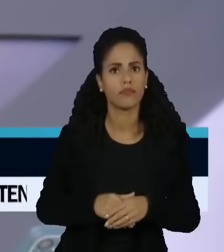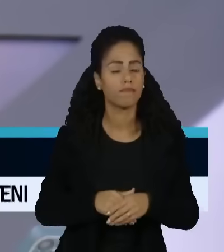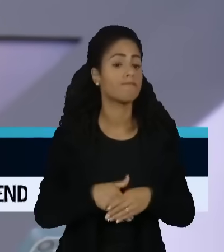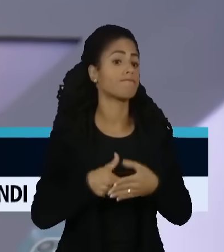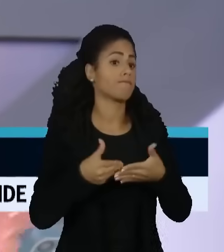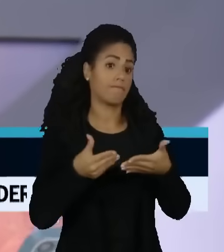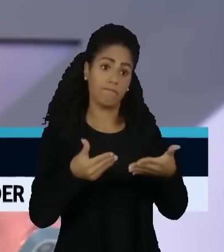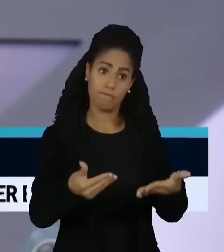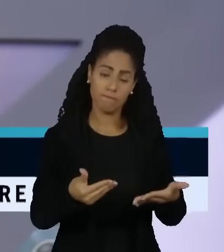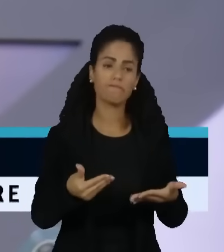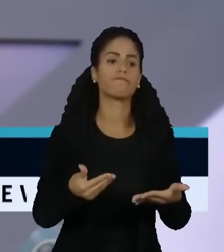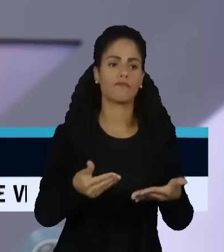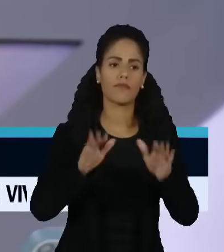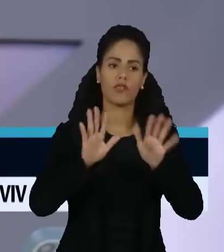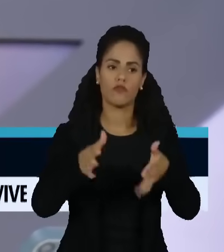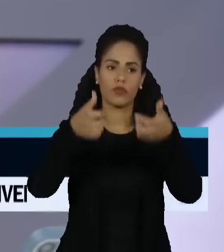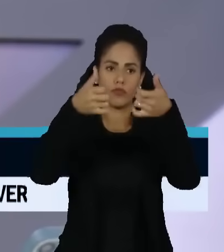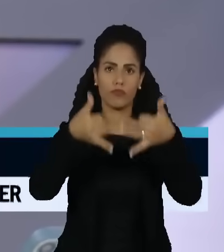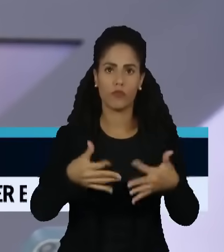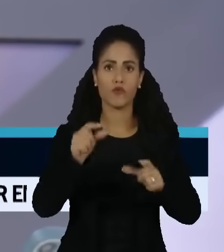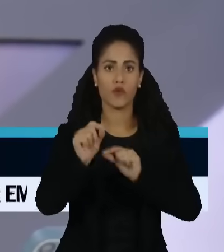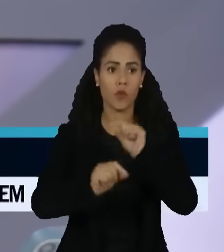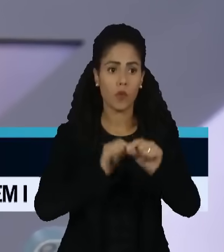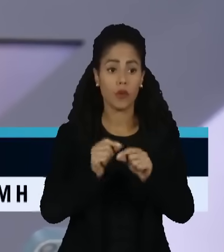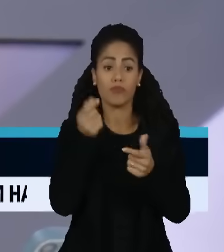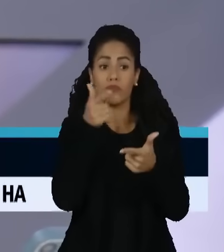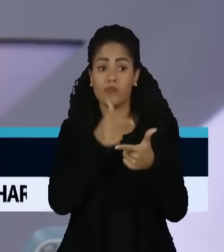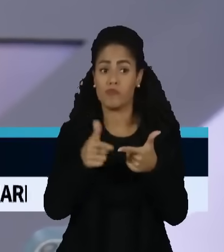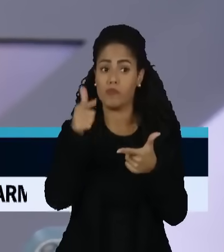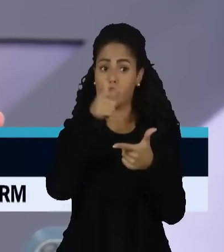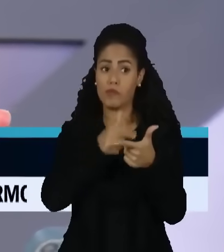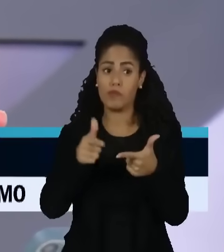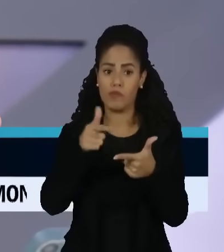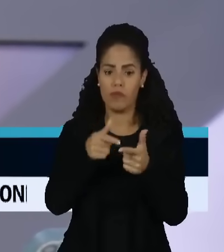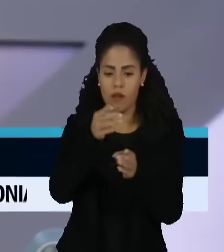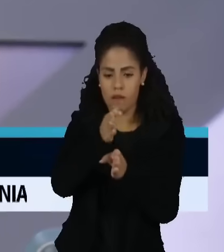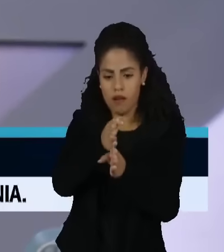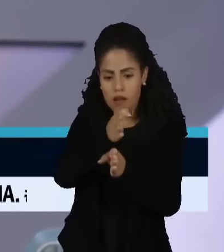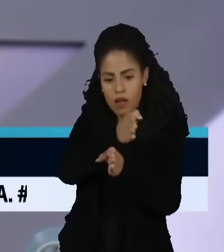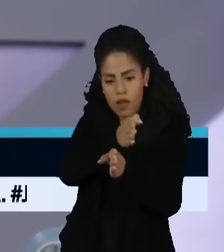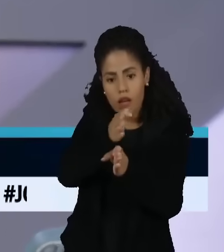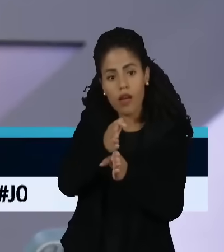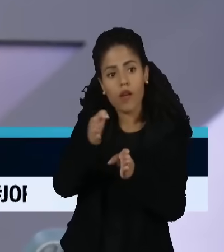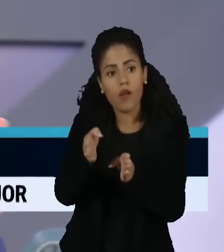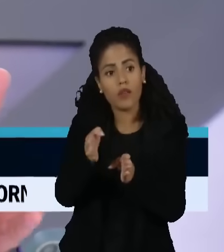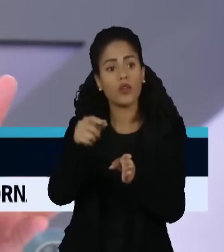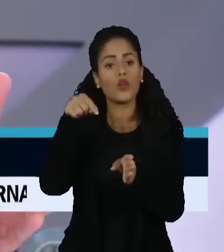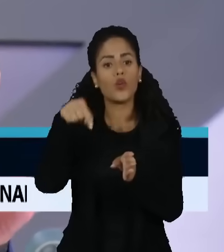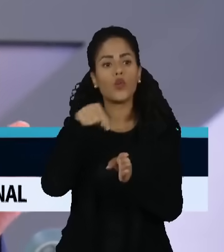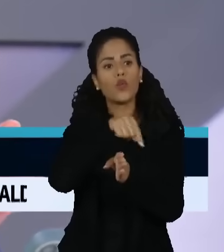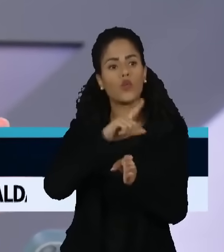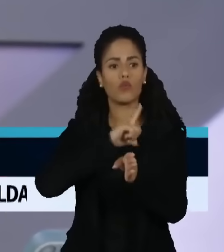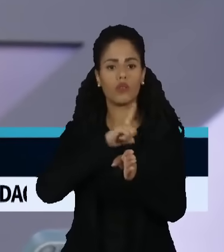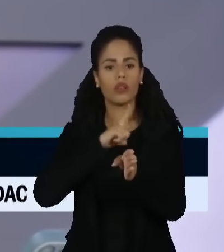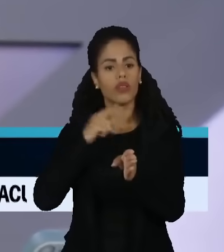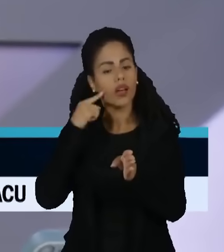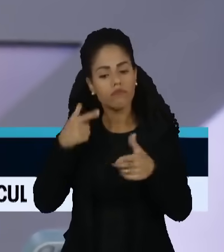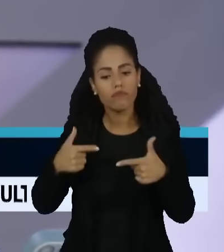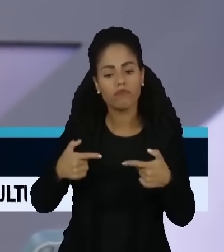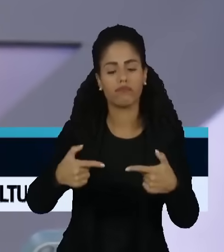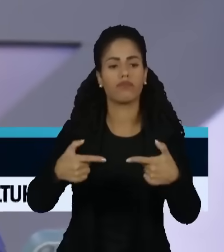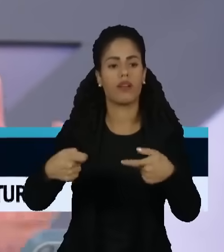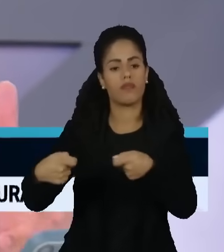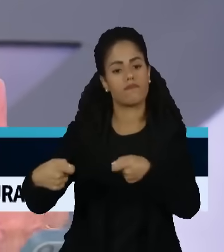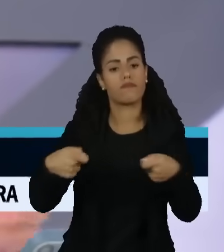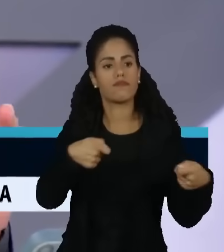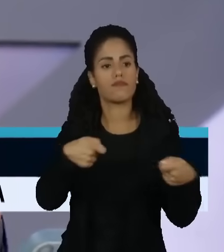diante, como foi colocado, ele está diante de uma situação onde a fronteira entre o que é o código de guerra e o